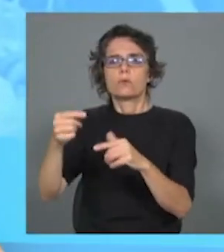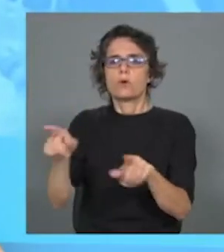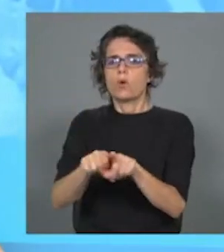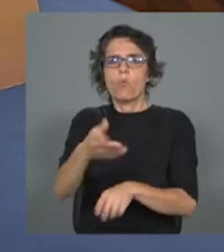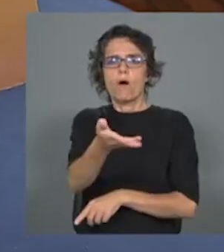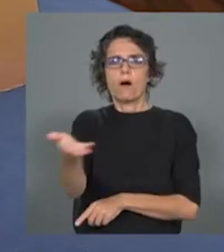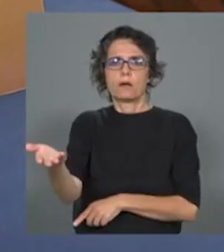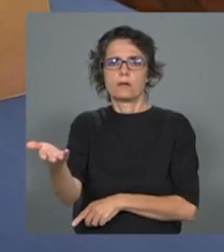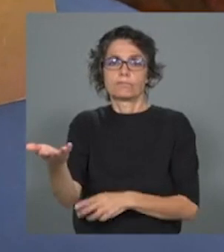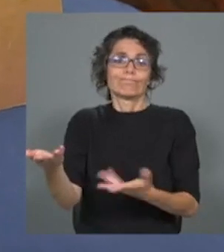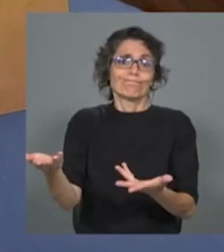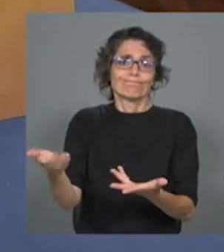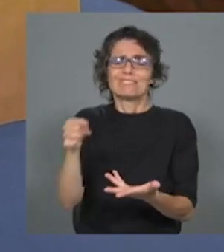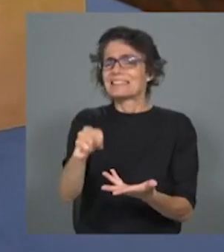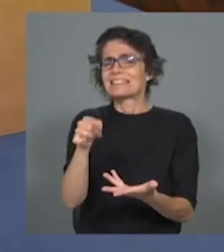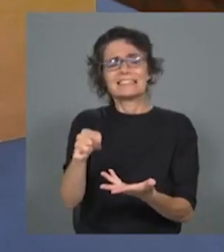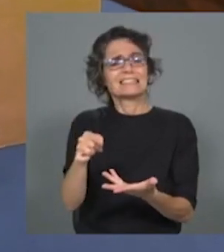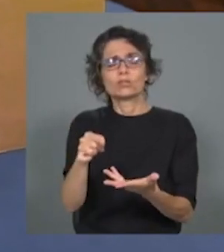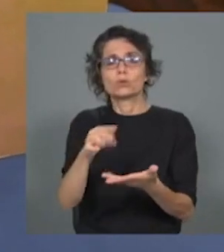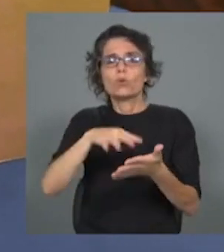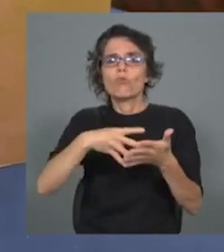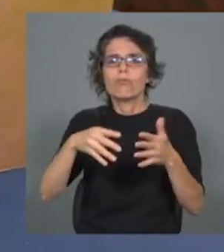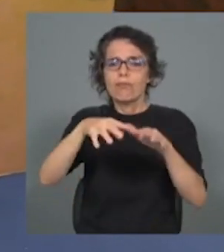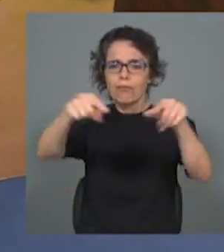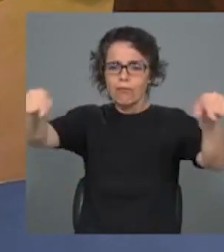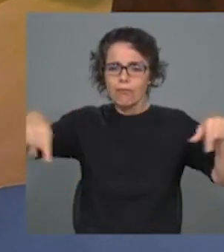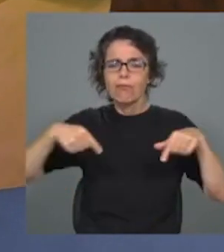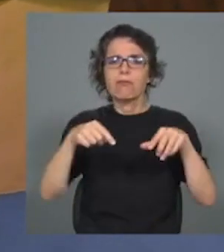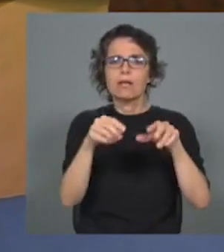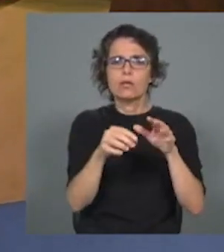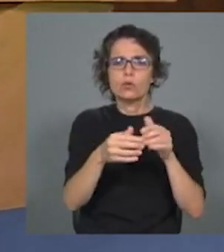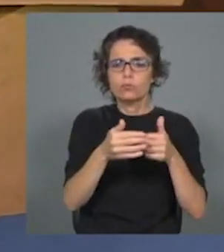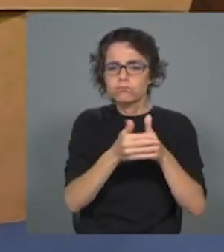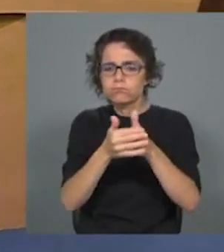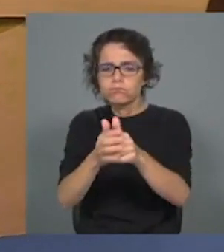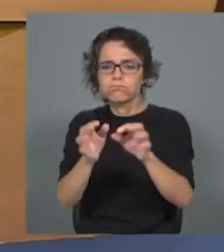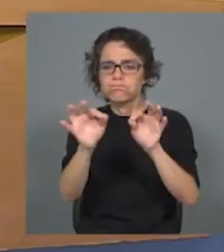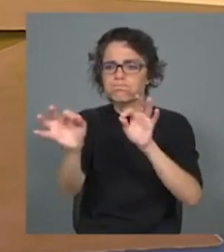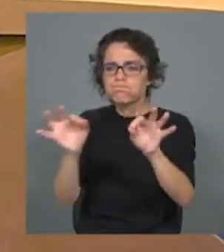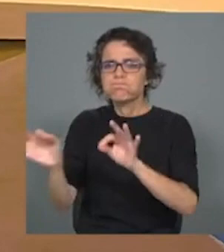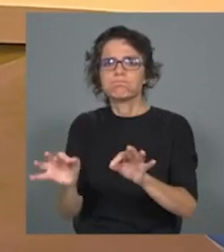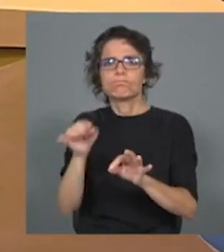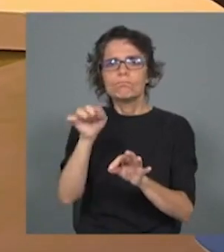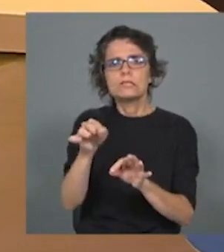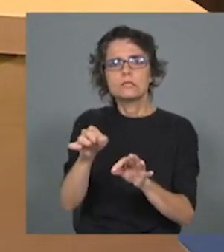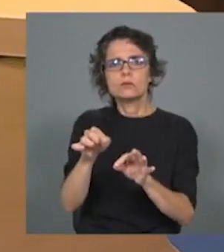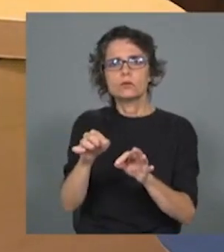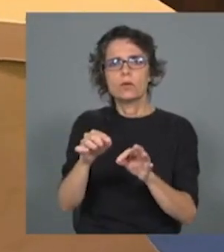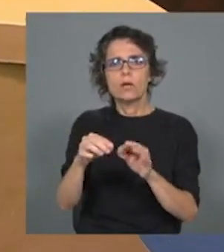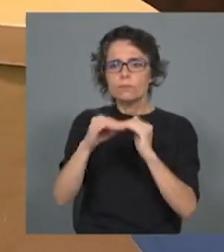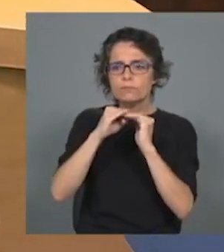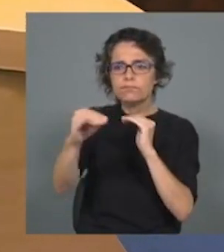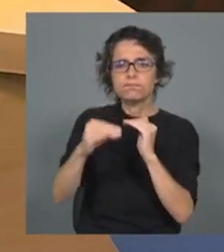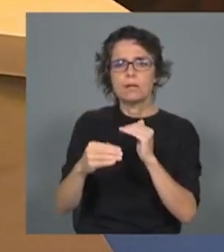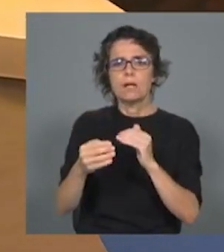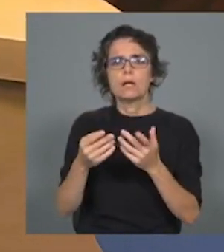problema eterno do ordenamento do território. Aquilo que significa o modo como nós decidimos o arranjo, a